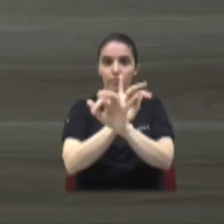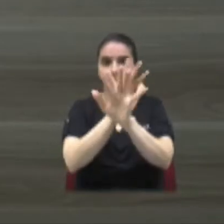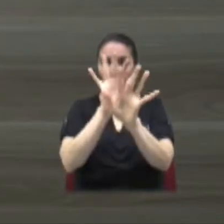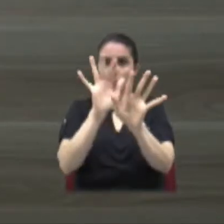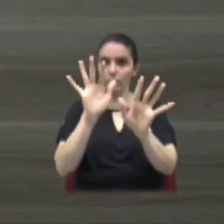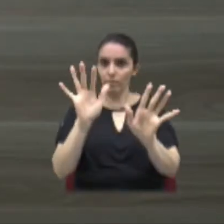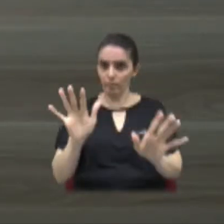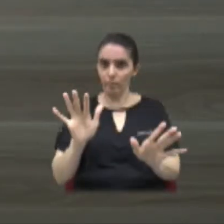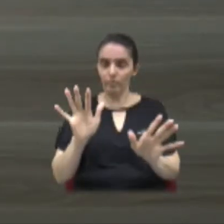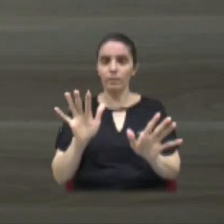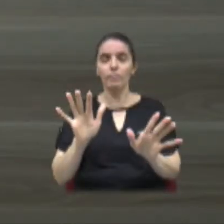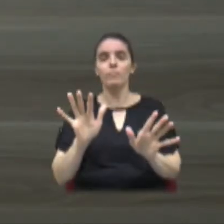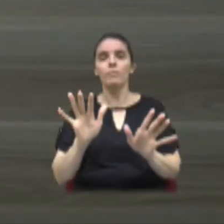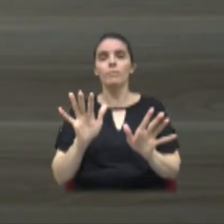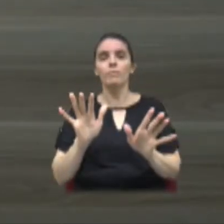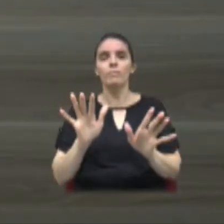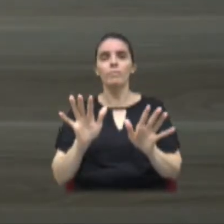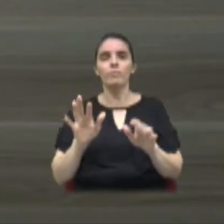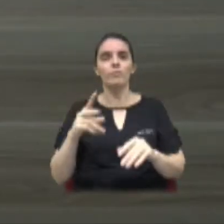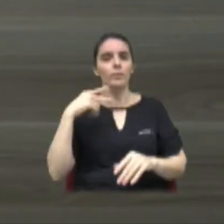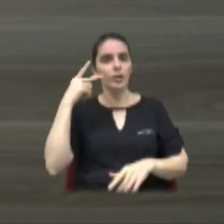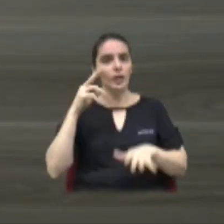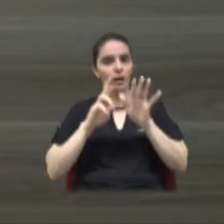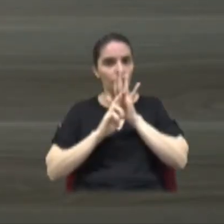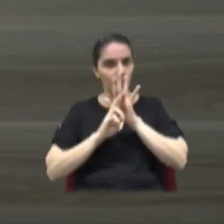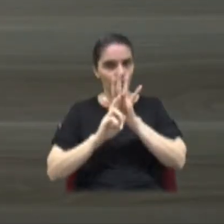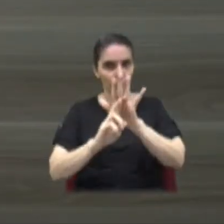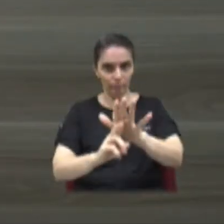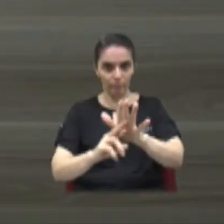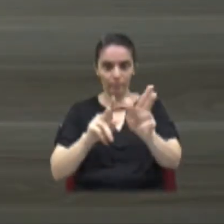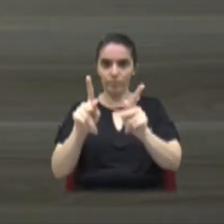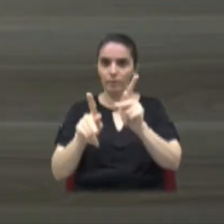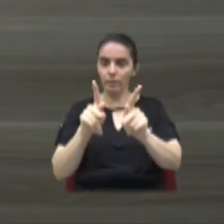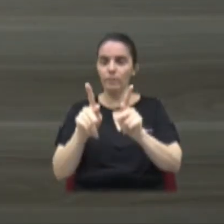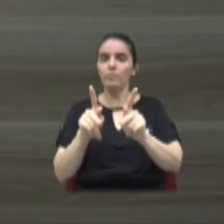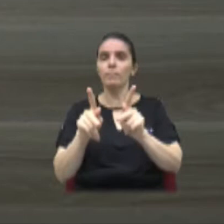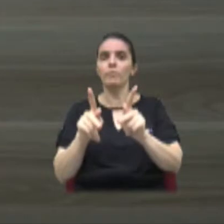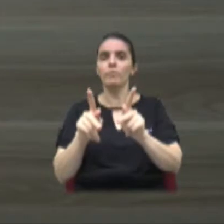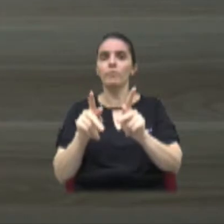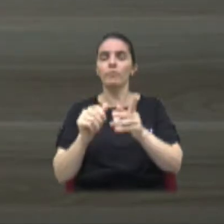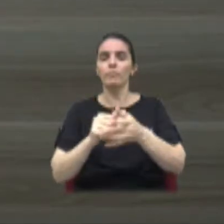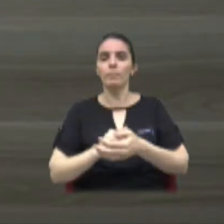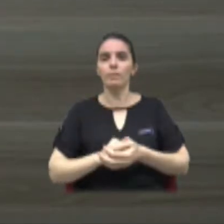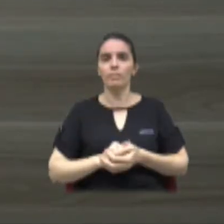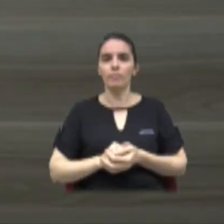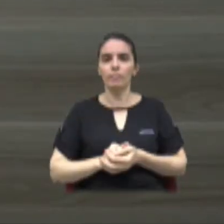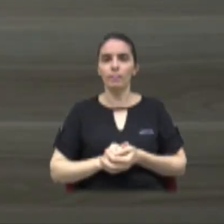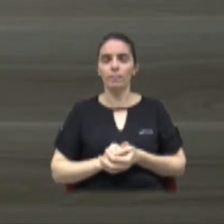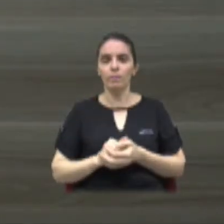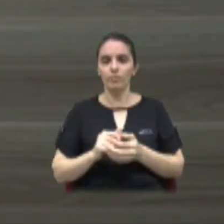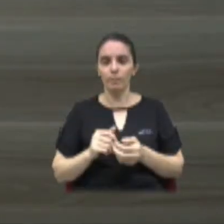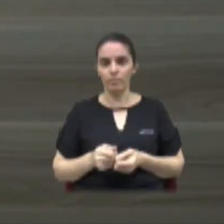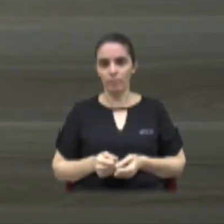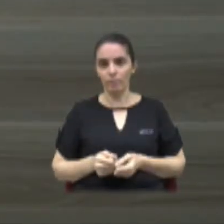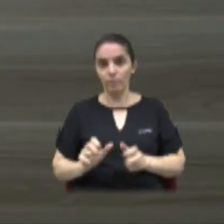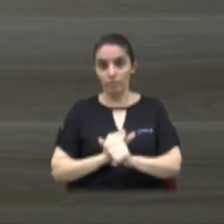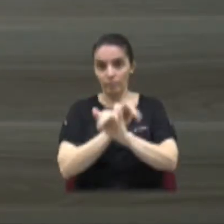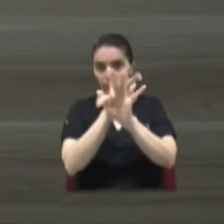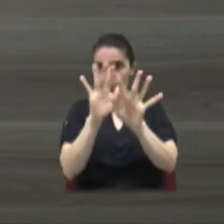por conta de saúde, né, por questões físicas, para poder revalidar o título dela